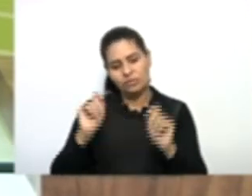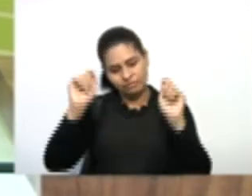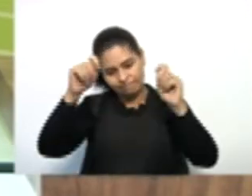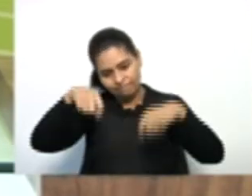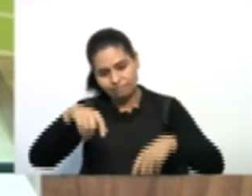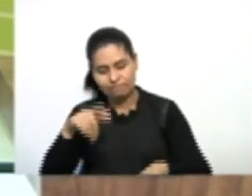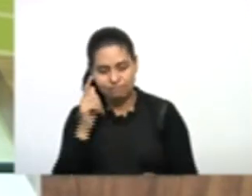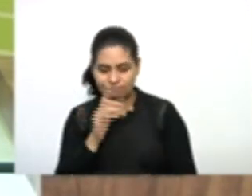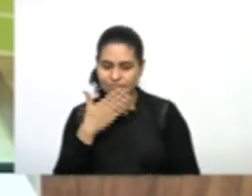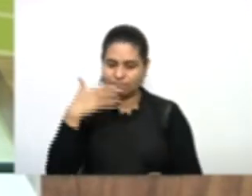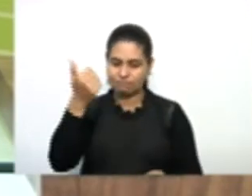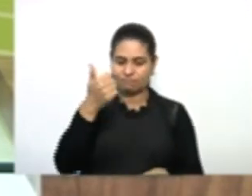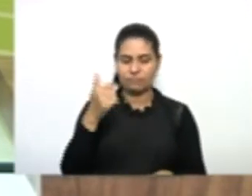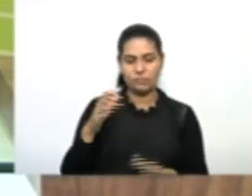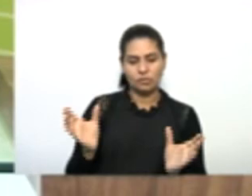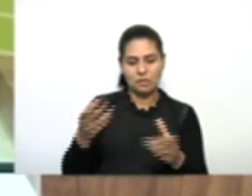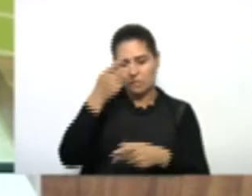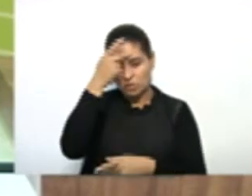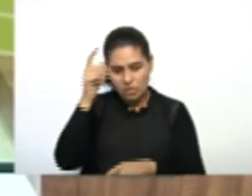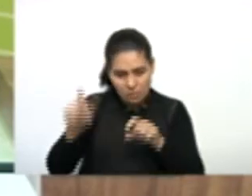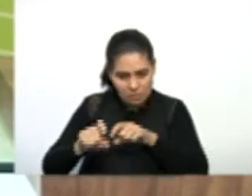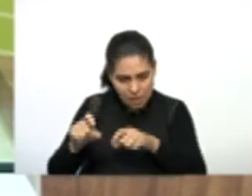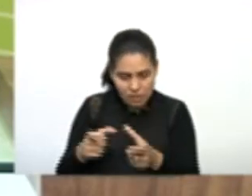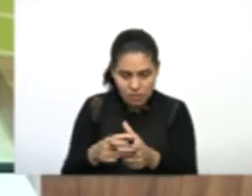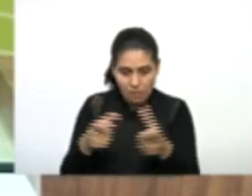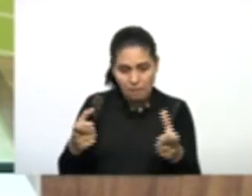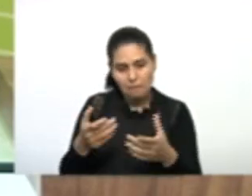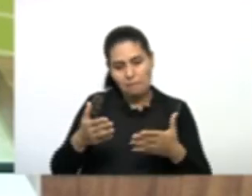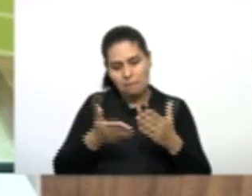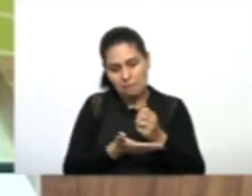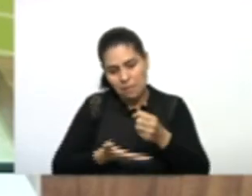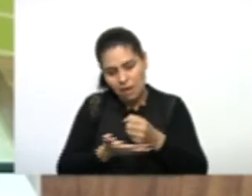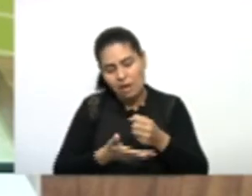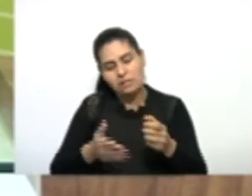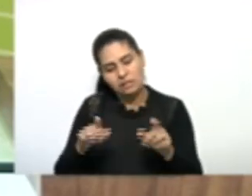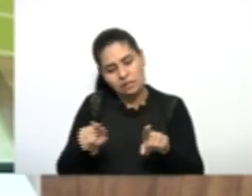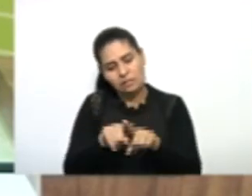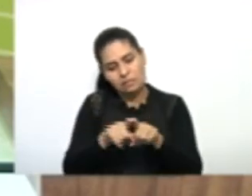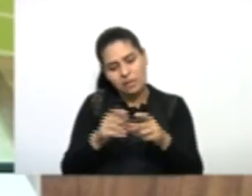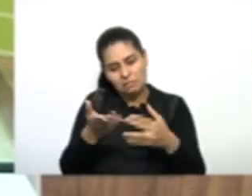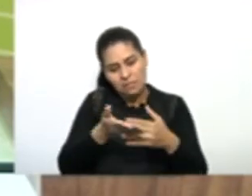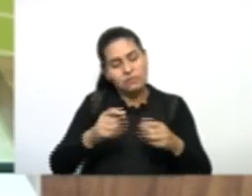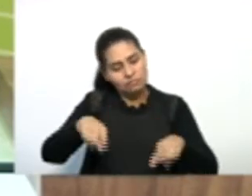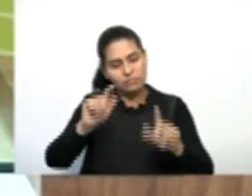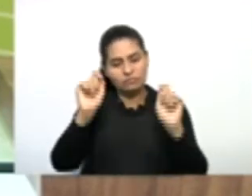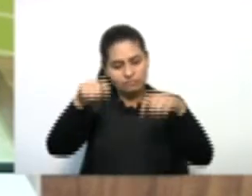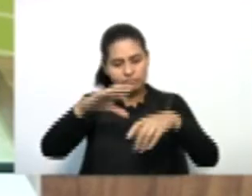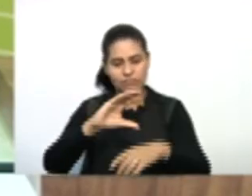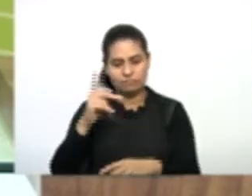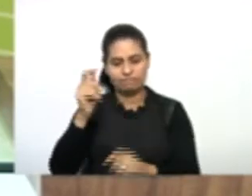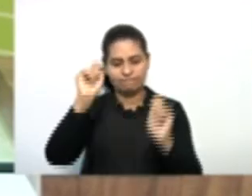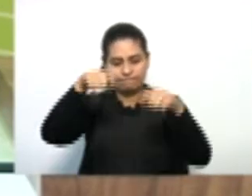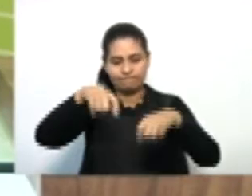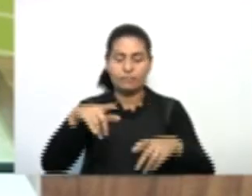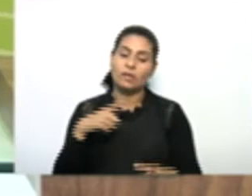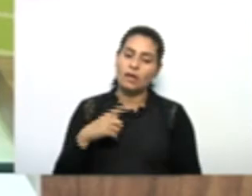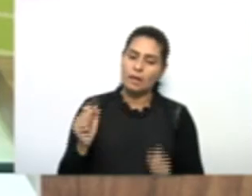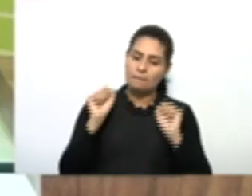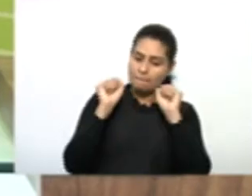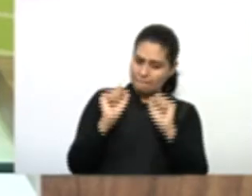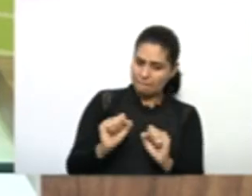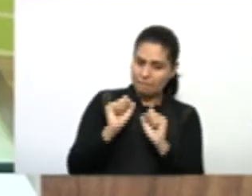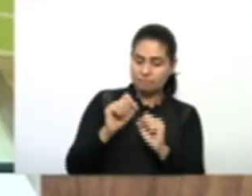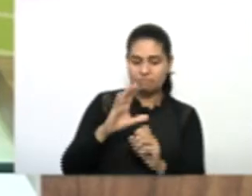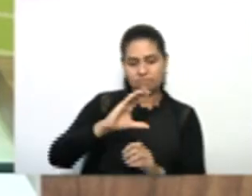é bem vantajoso para o pequeno produtor, o médio, participar de uma cooperativa que realmente funcione. A gente falou,